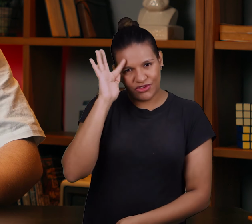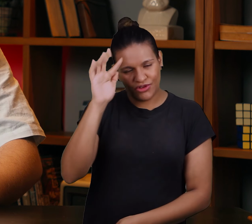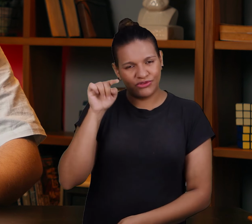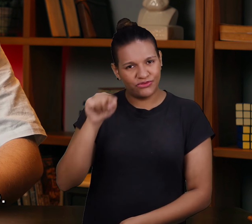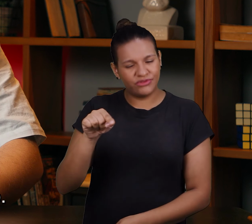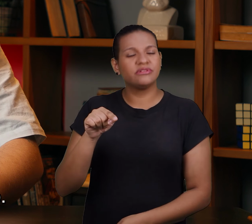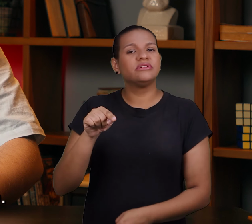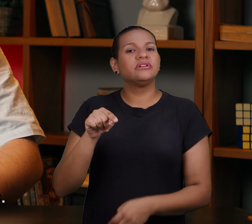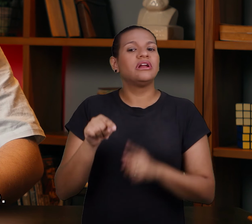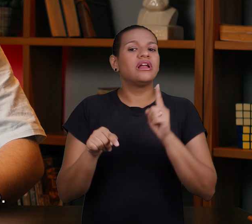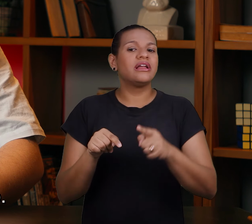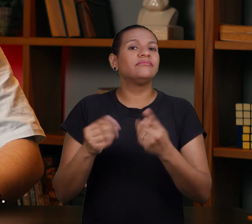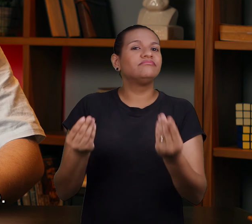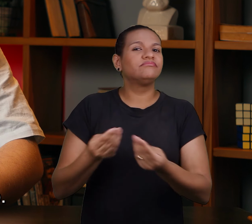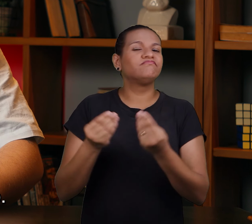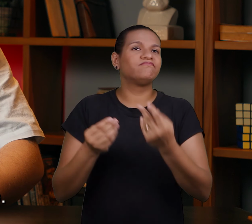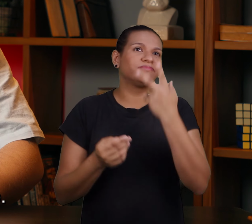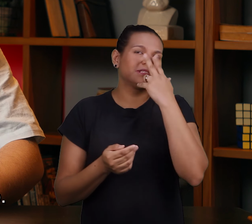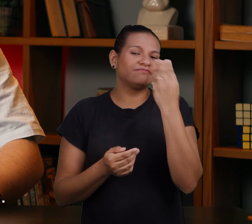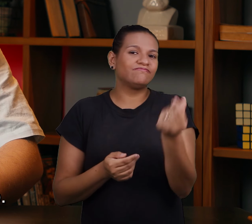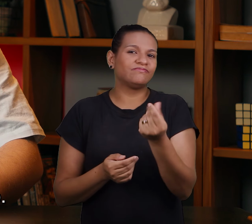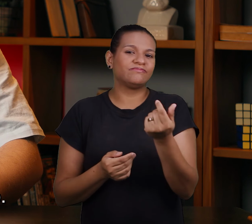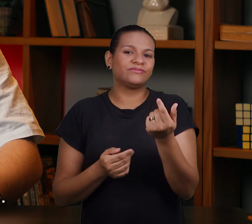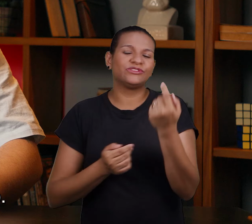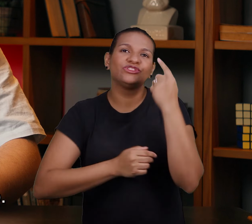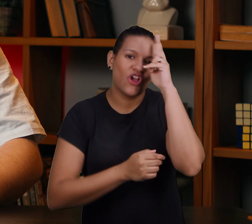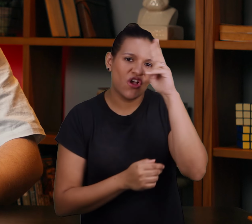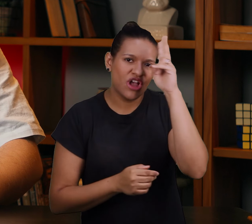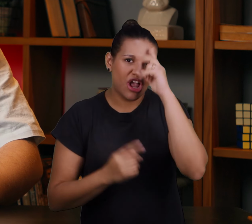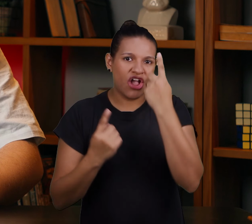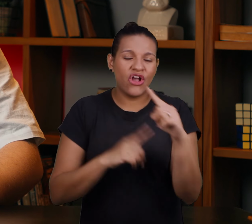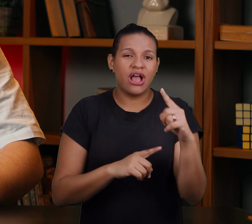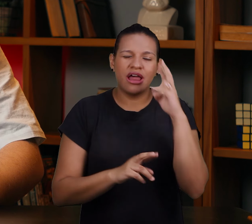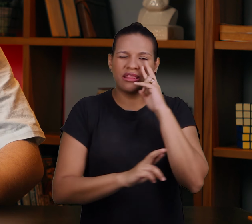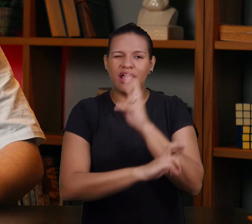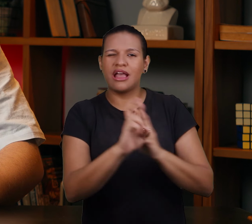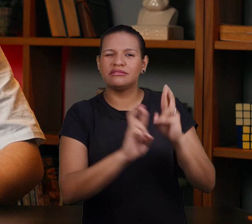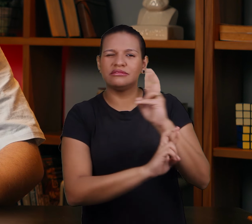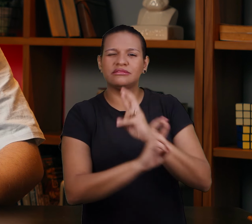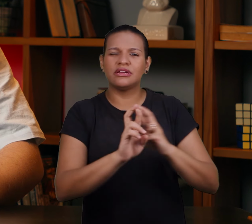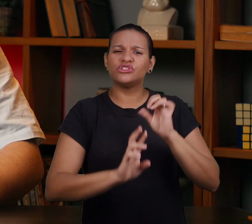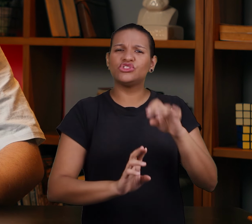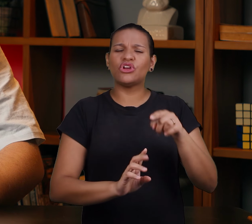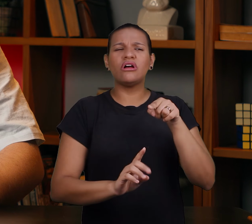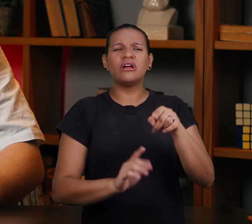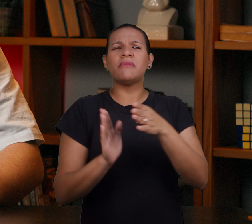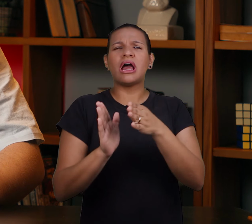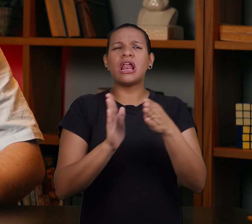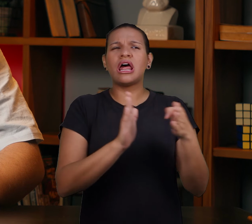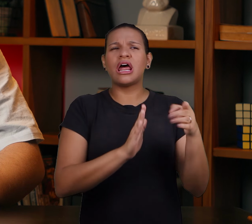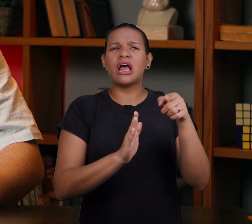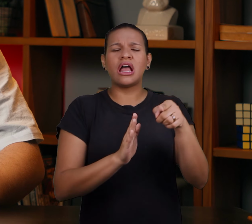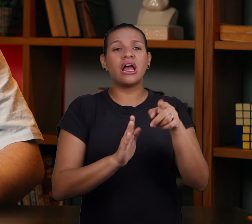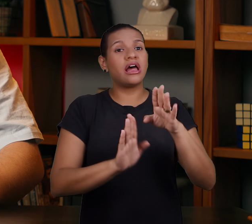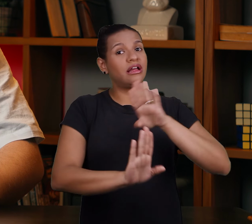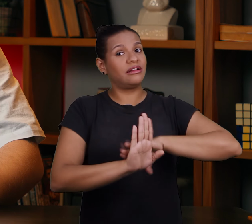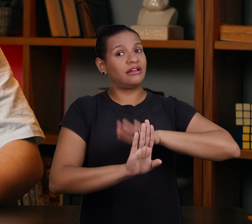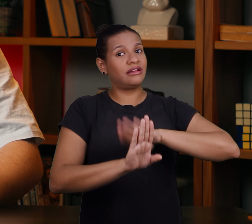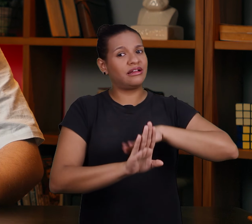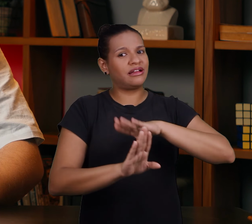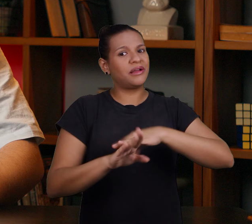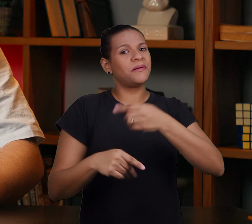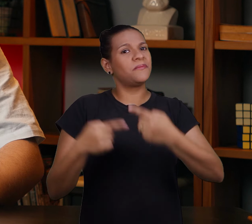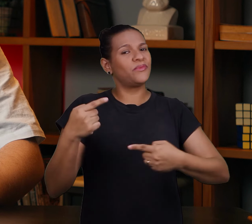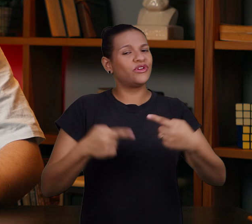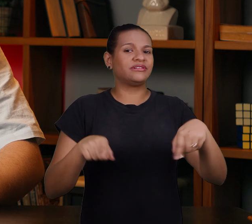XX, defendia muito a ideia de escovar a história contra pelo, que significa analisar a história não só pela narrativa dos vencedores,